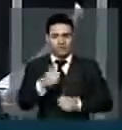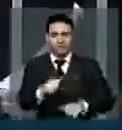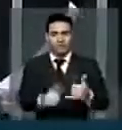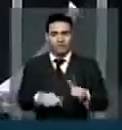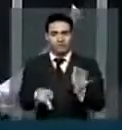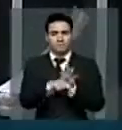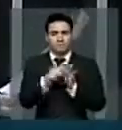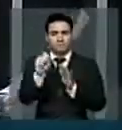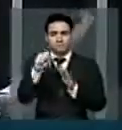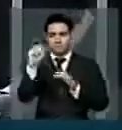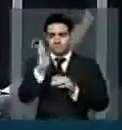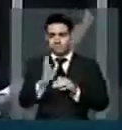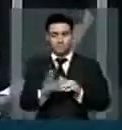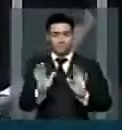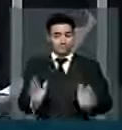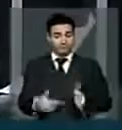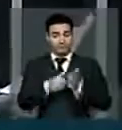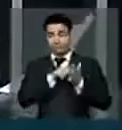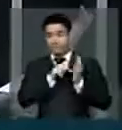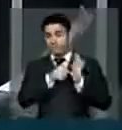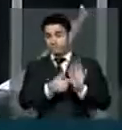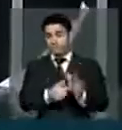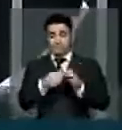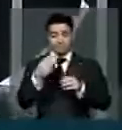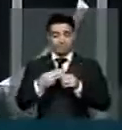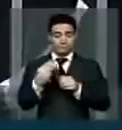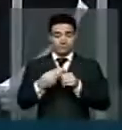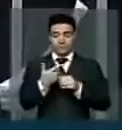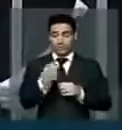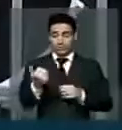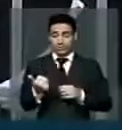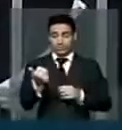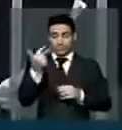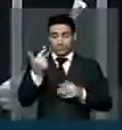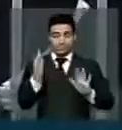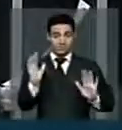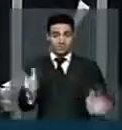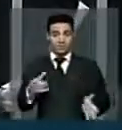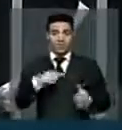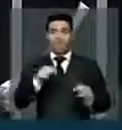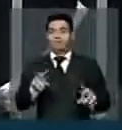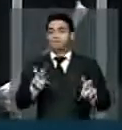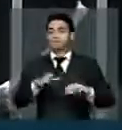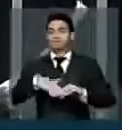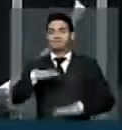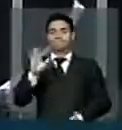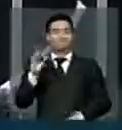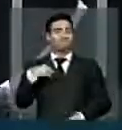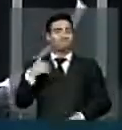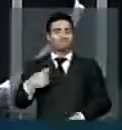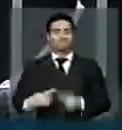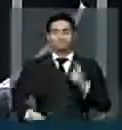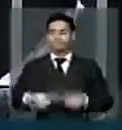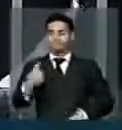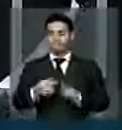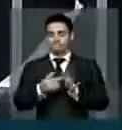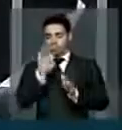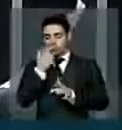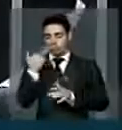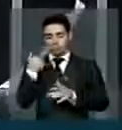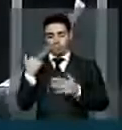brasileiros. Foi destaque nas eleições municipais de 2002 e esteve entre os temas mais batidos nas recentes